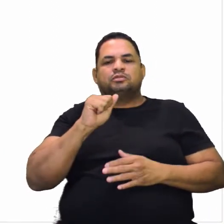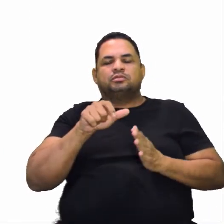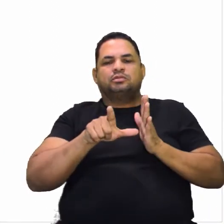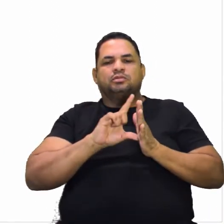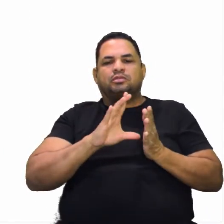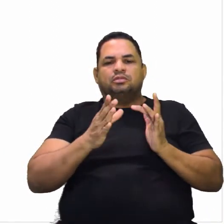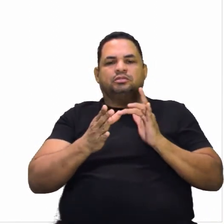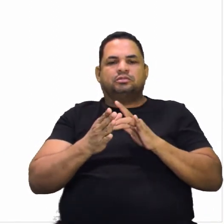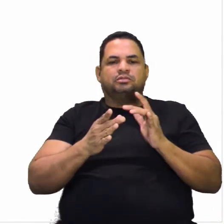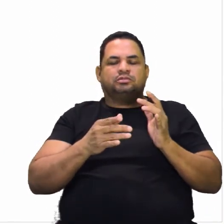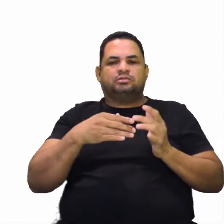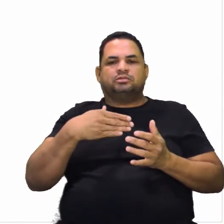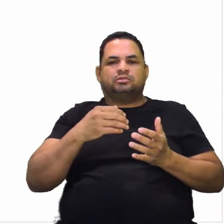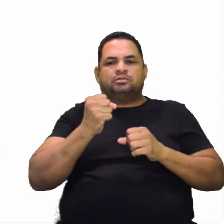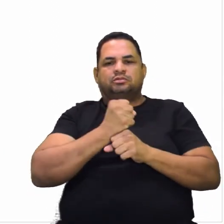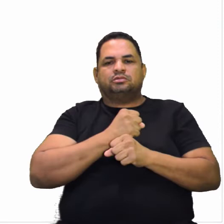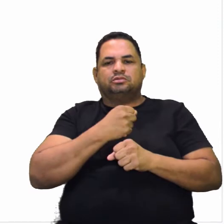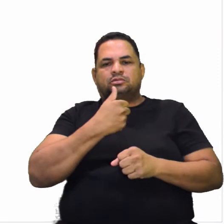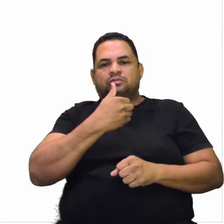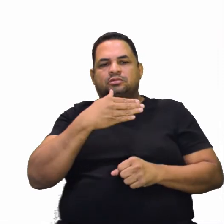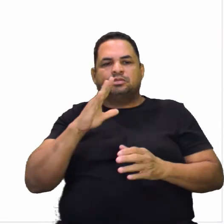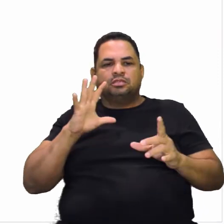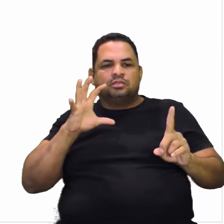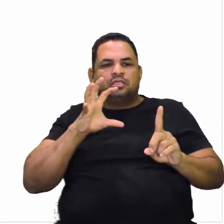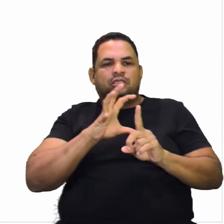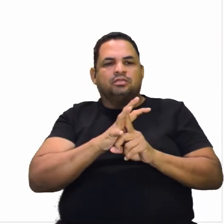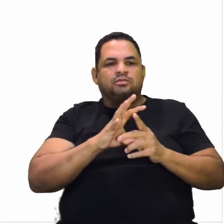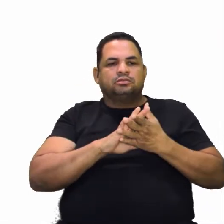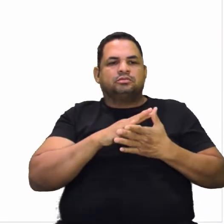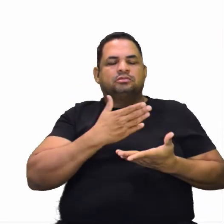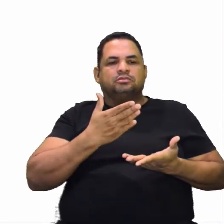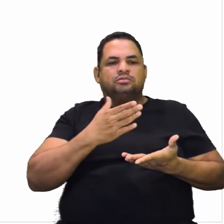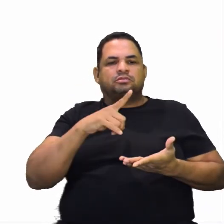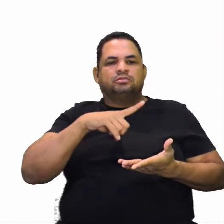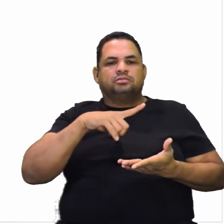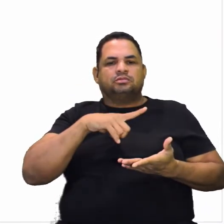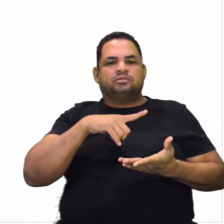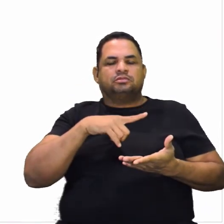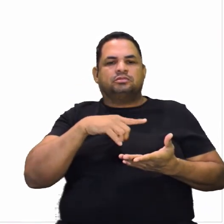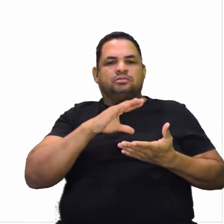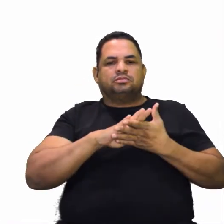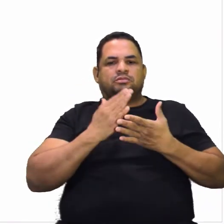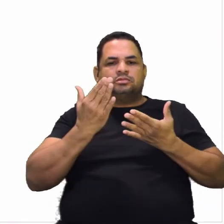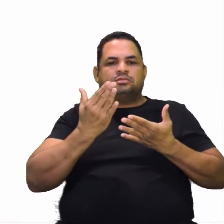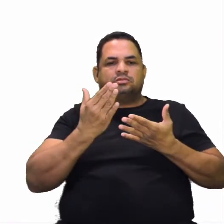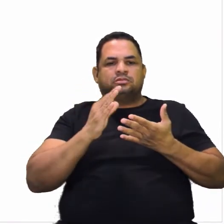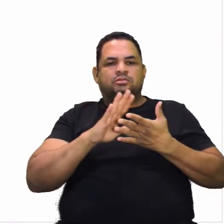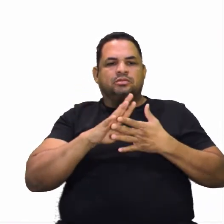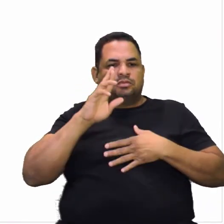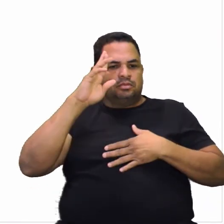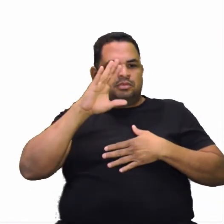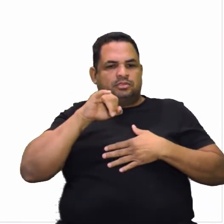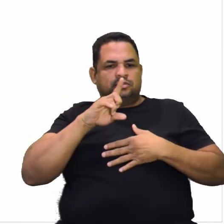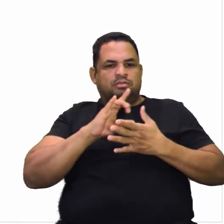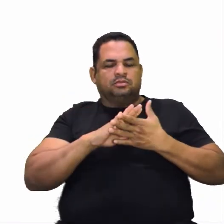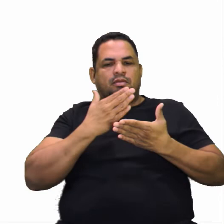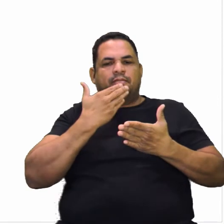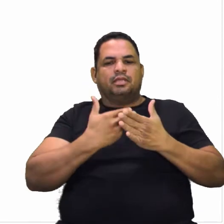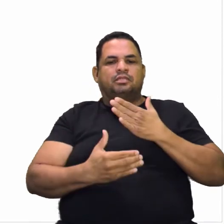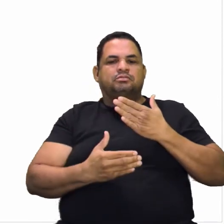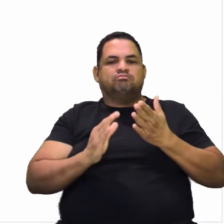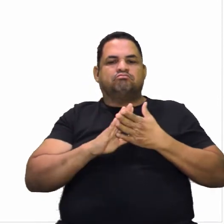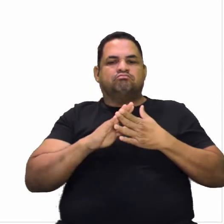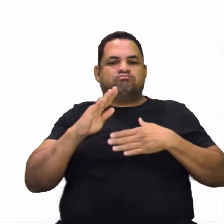a.C., atacados na planície de Maratona, os gregos, sob o comando de Milcíades, derrotaram o exército